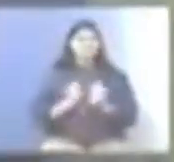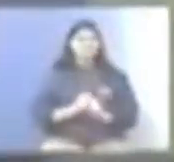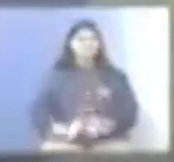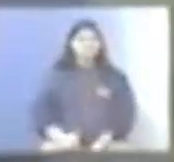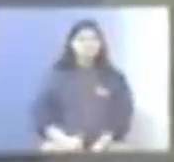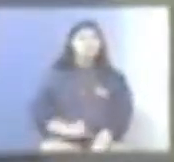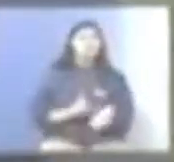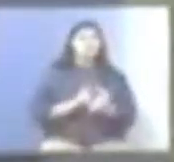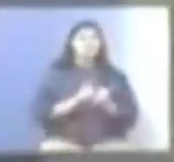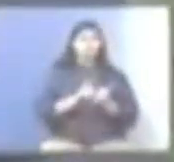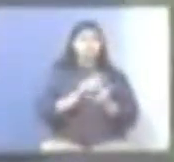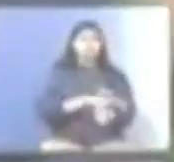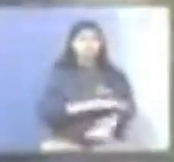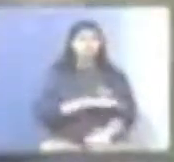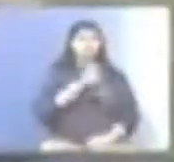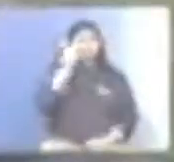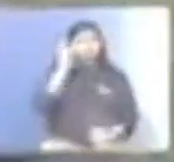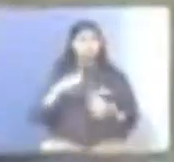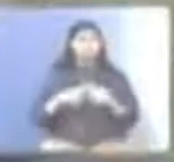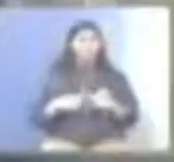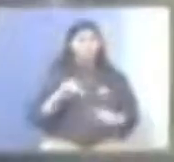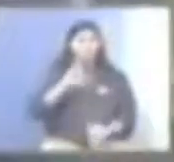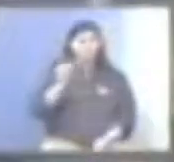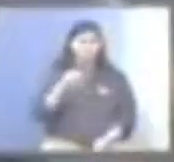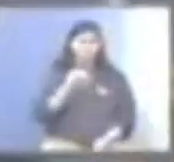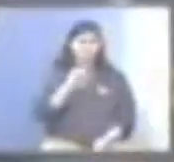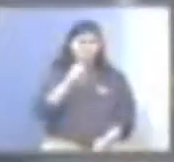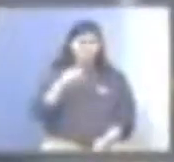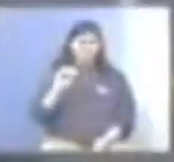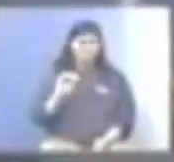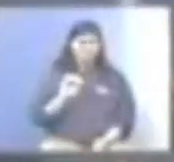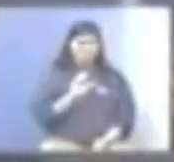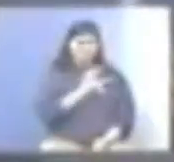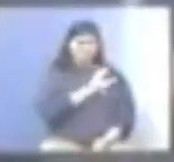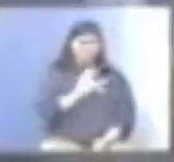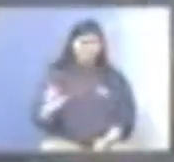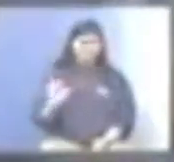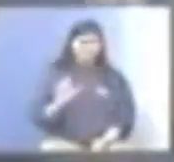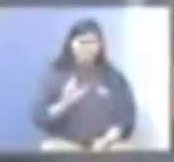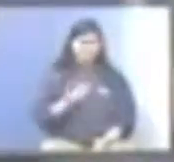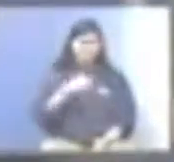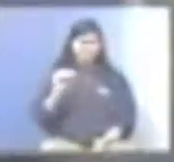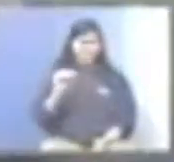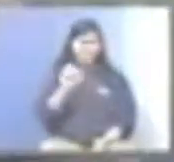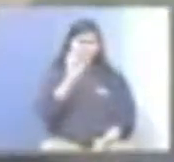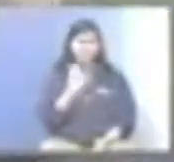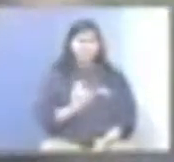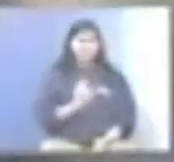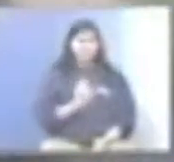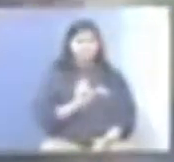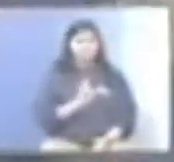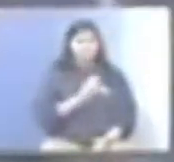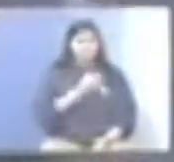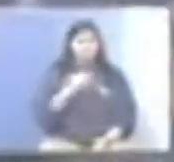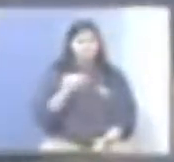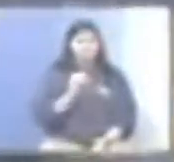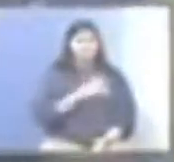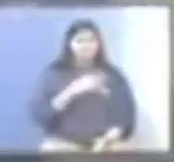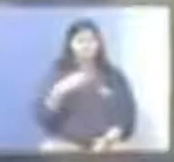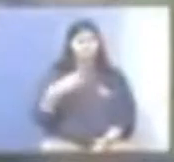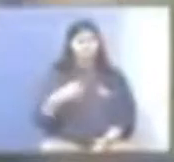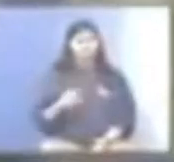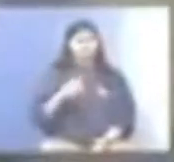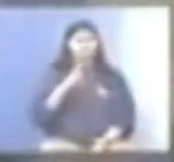encardido. Por isso que João capítulo 8, versículo 32 e 33, o Senhor nos proclama: conhecereis a